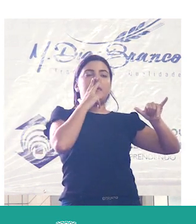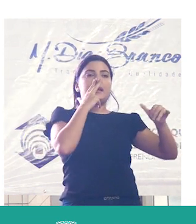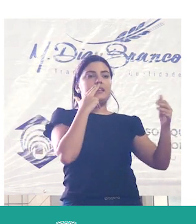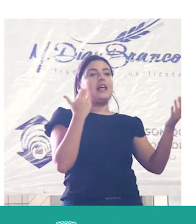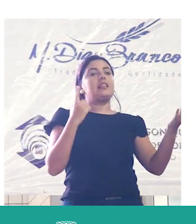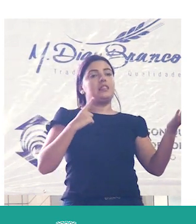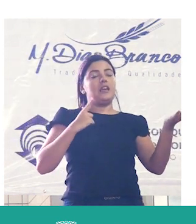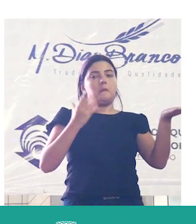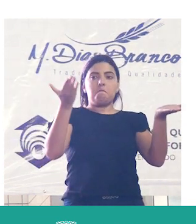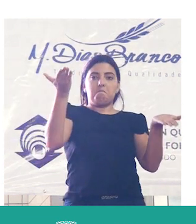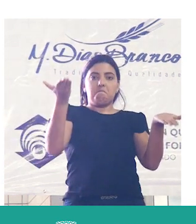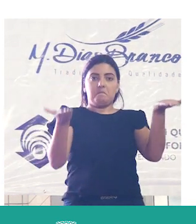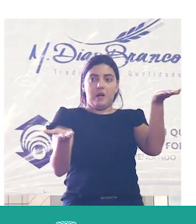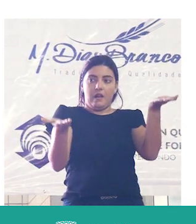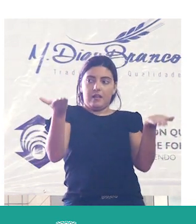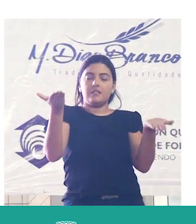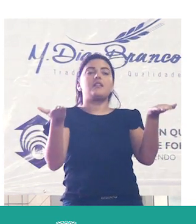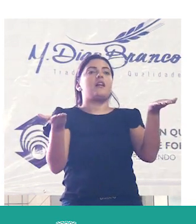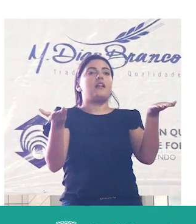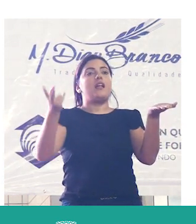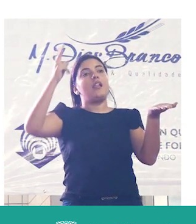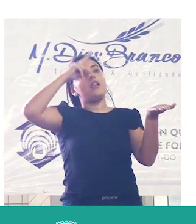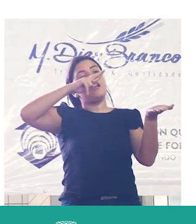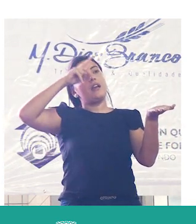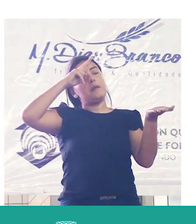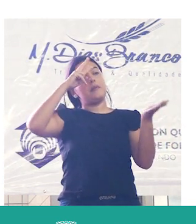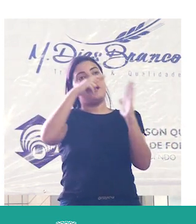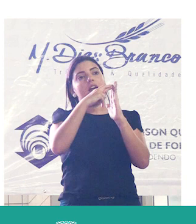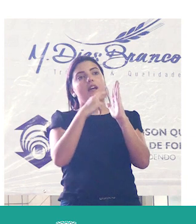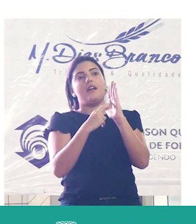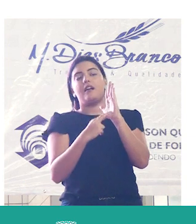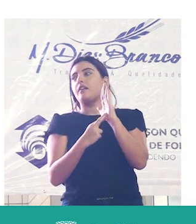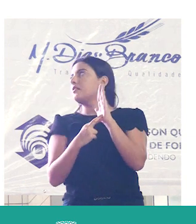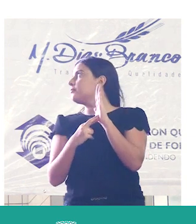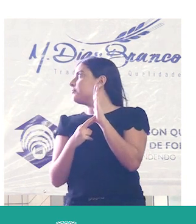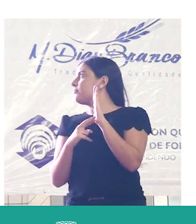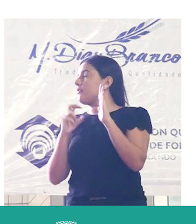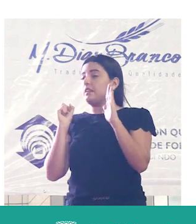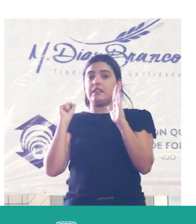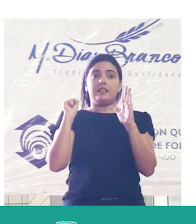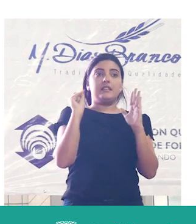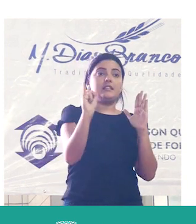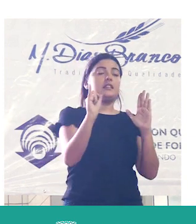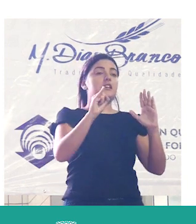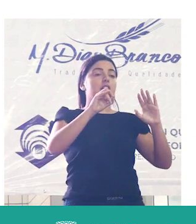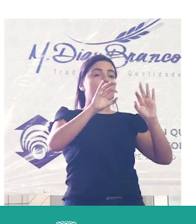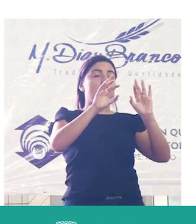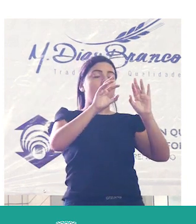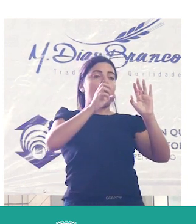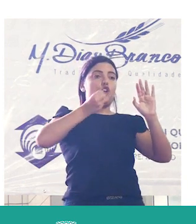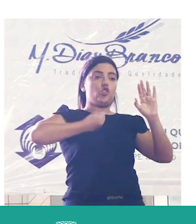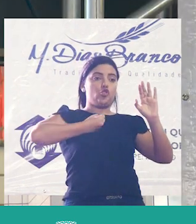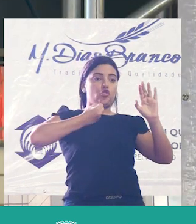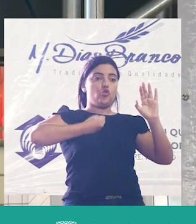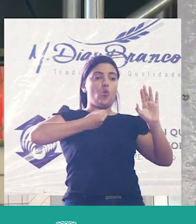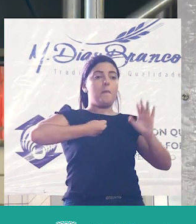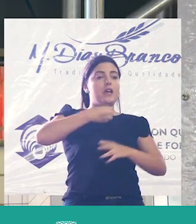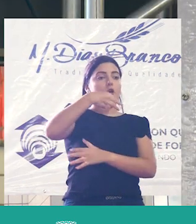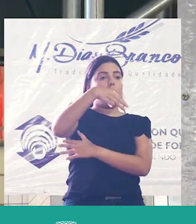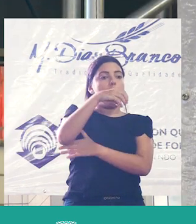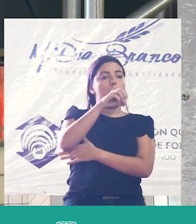balanceada. E aí você vai ter que lembrar dessa regrinha, ó. Numa reação química, os números de